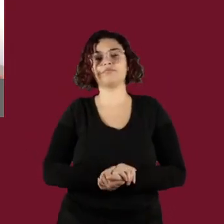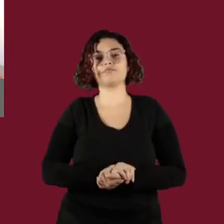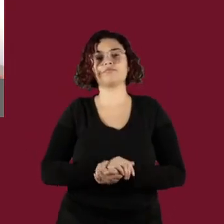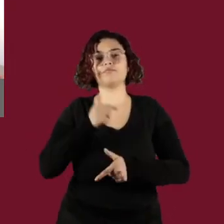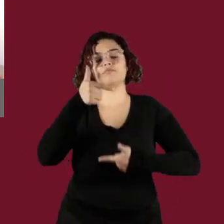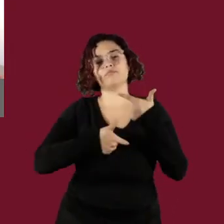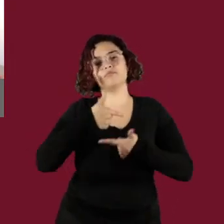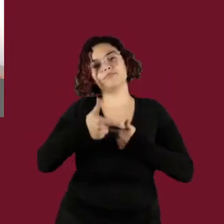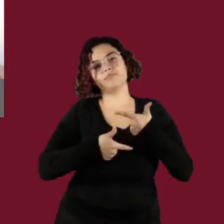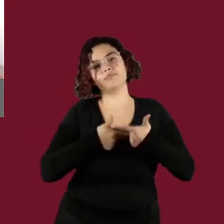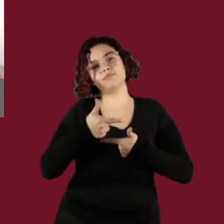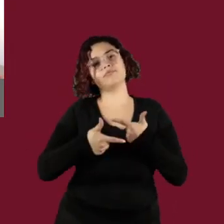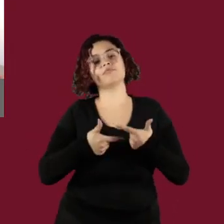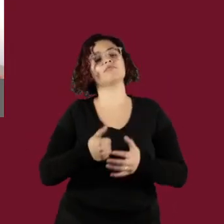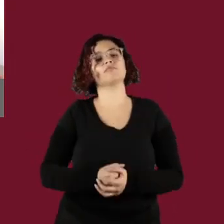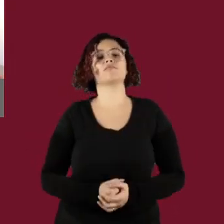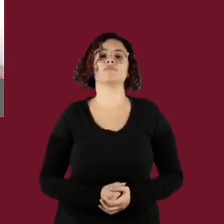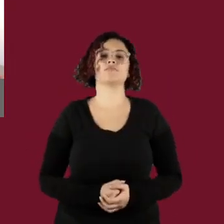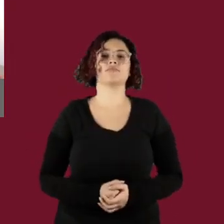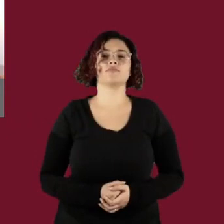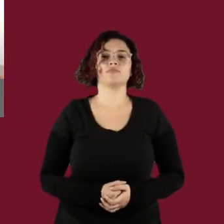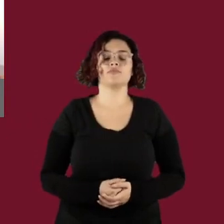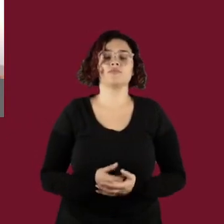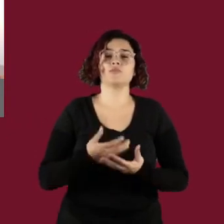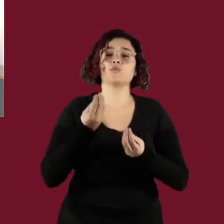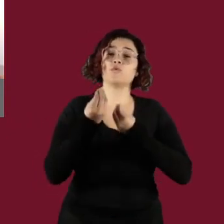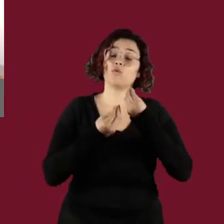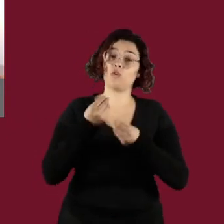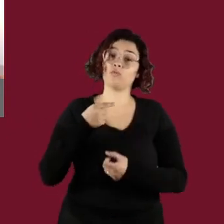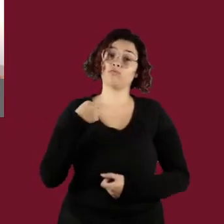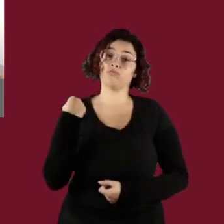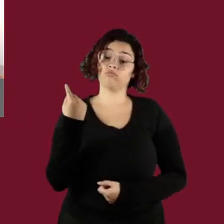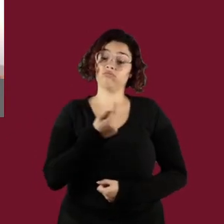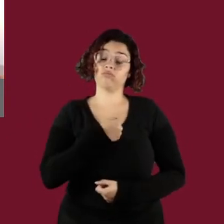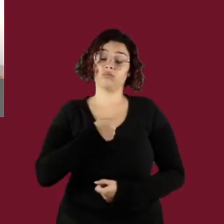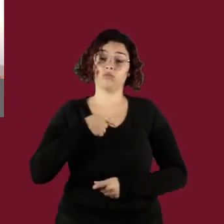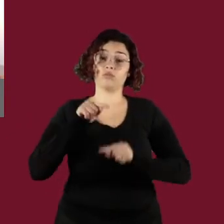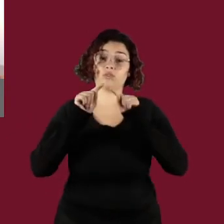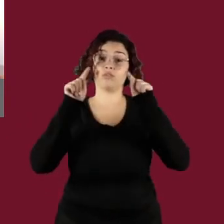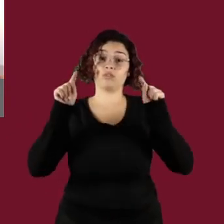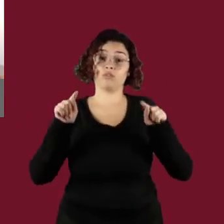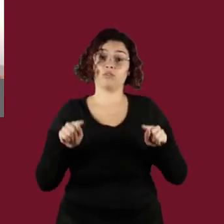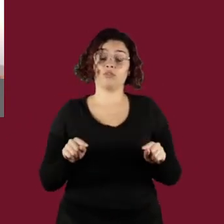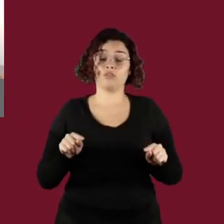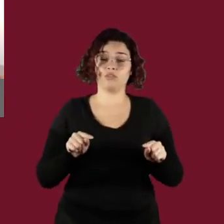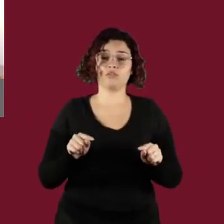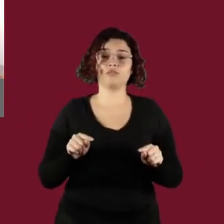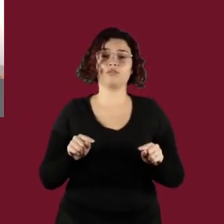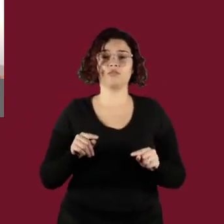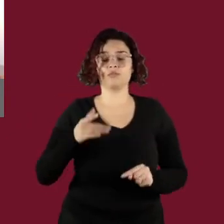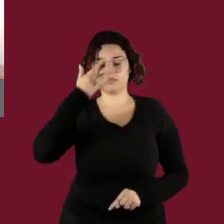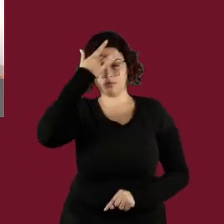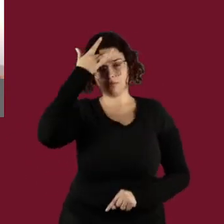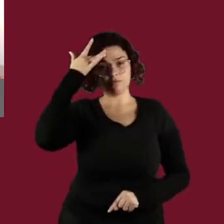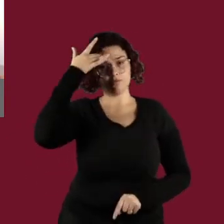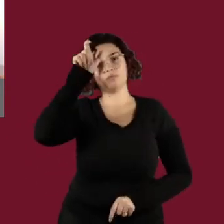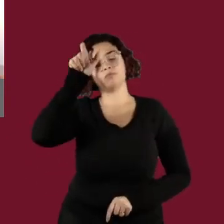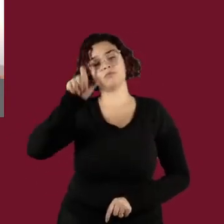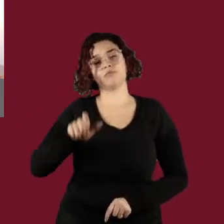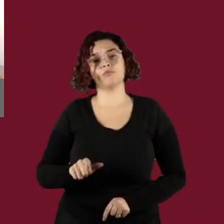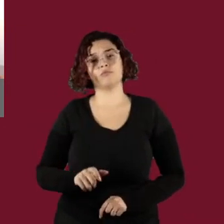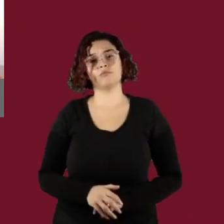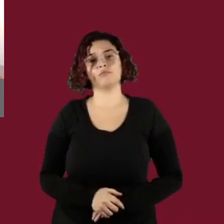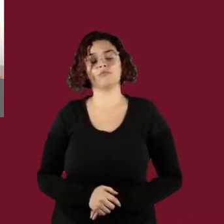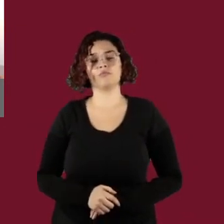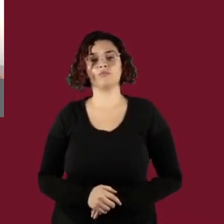Servidores cívicos internacionais. E esse, como funcionários, nós temos, todos nós, da pessoa